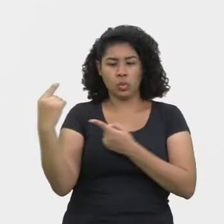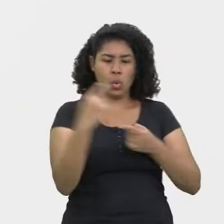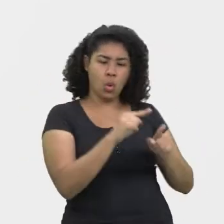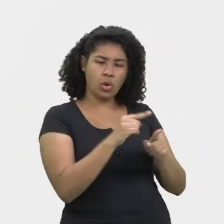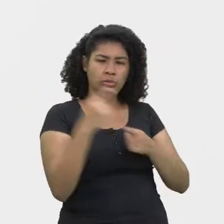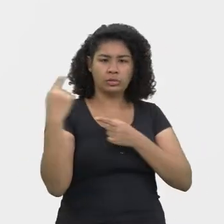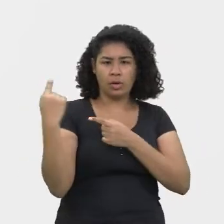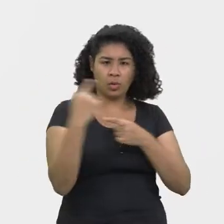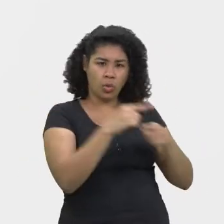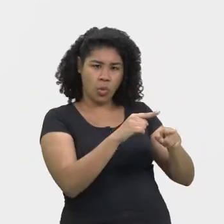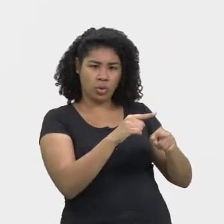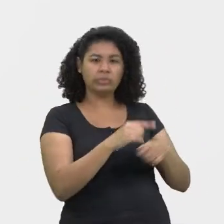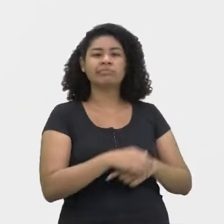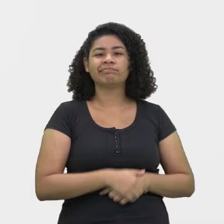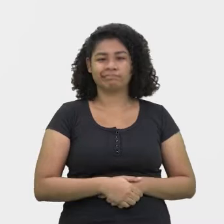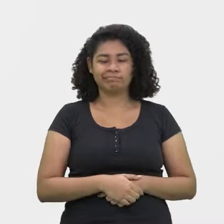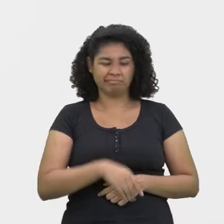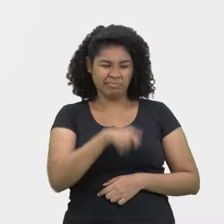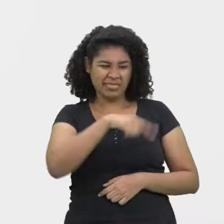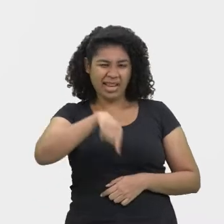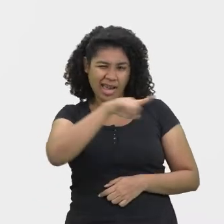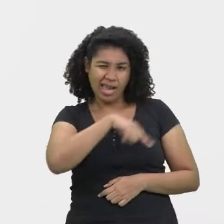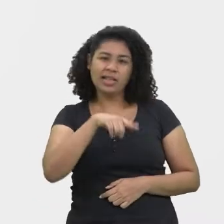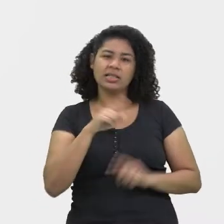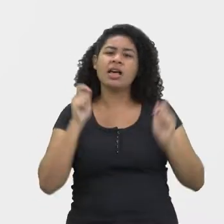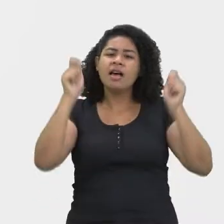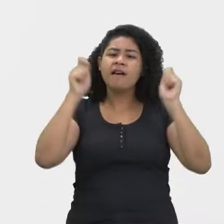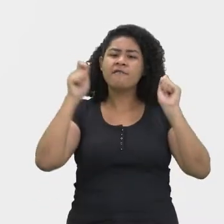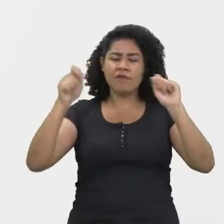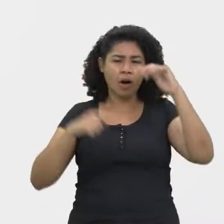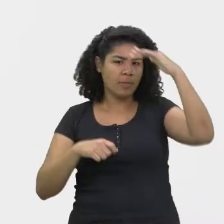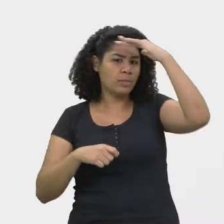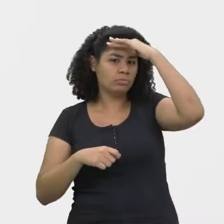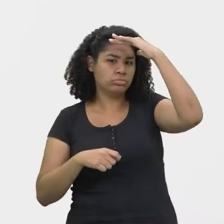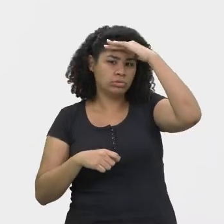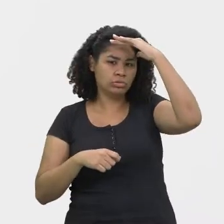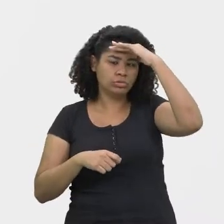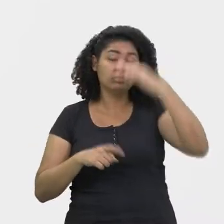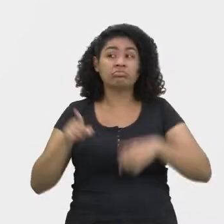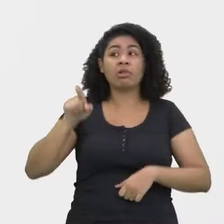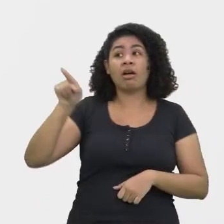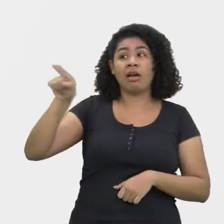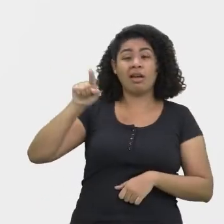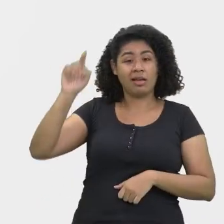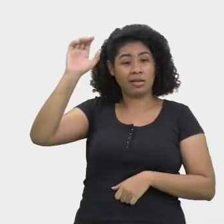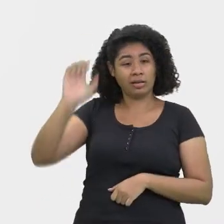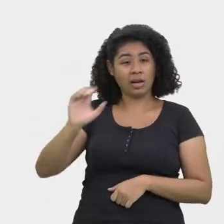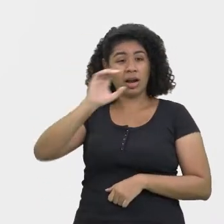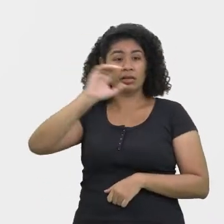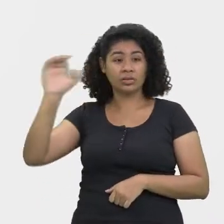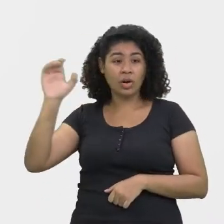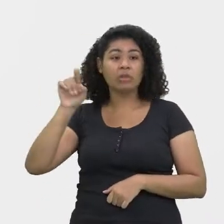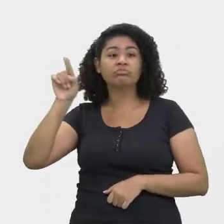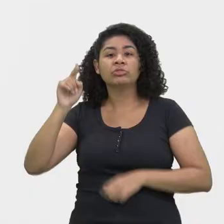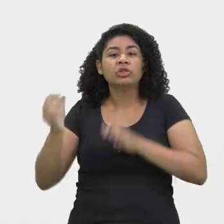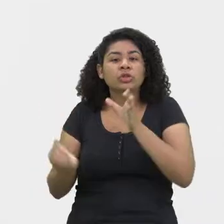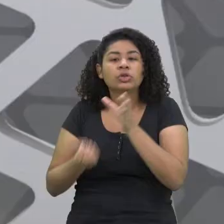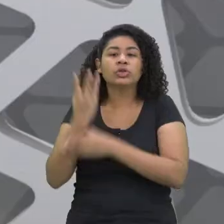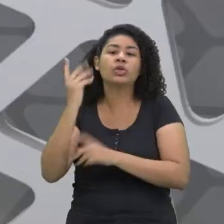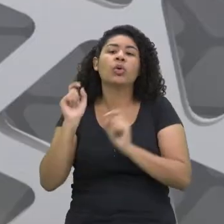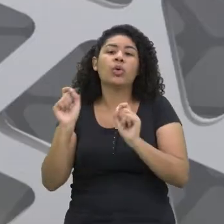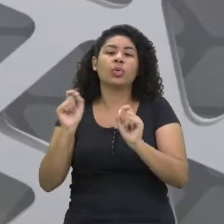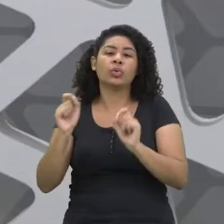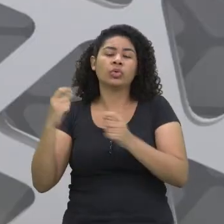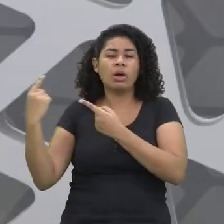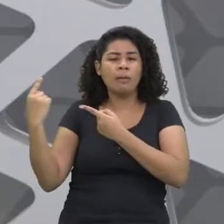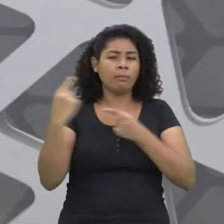aqueles protestantes fizeram uma reforma, chamada Reforma Protestante, a Igreja, por sua vez, vai promover um contragolpe,